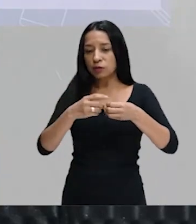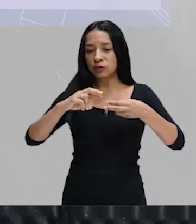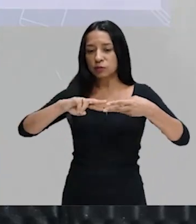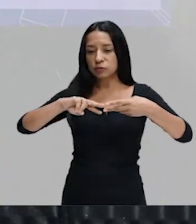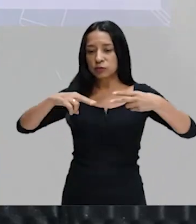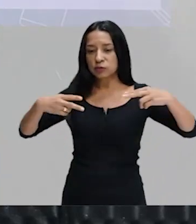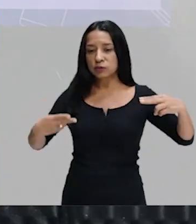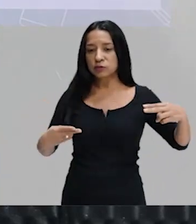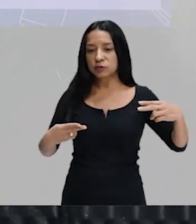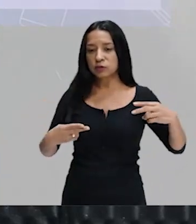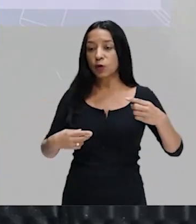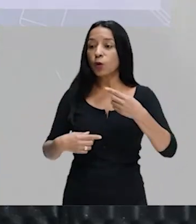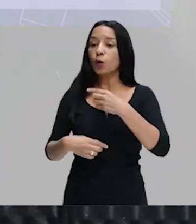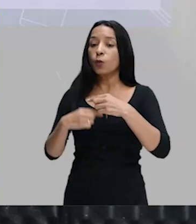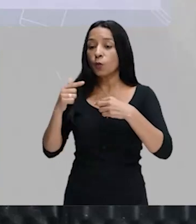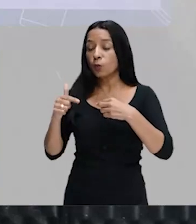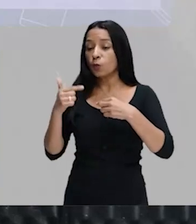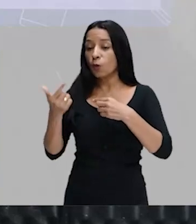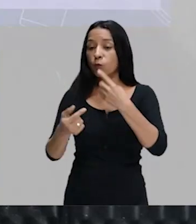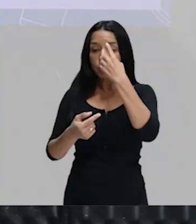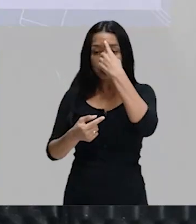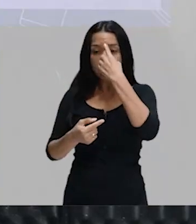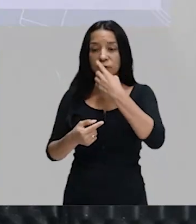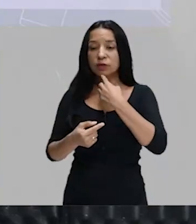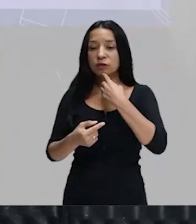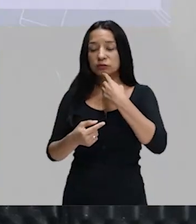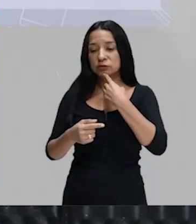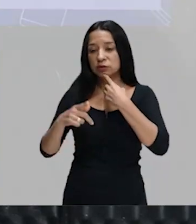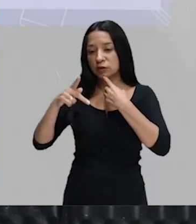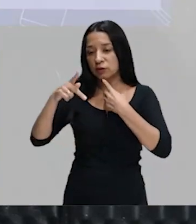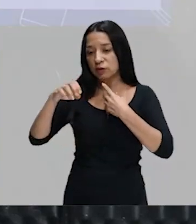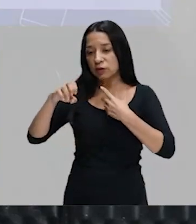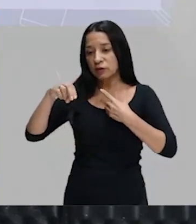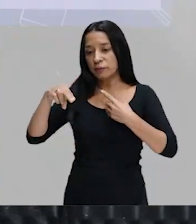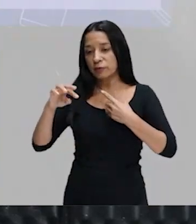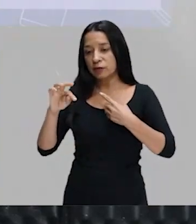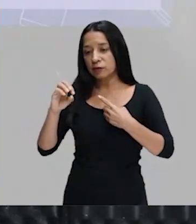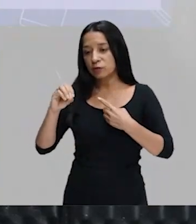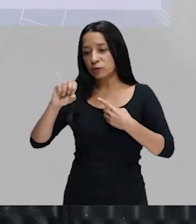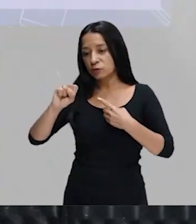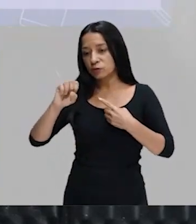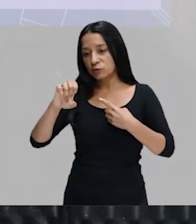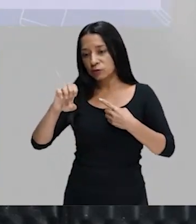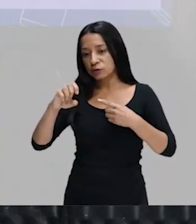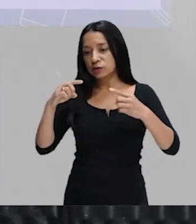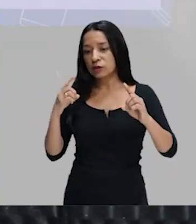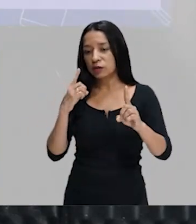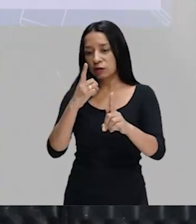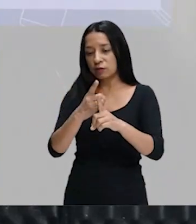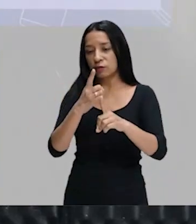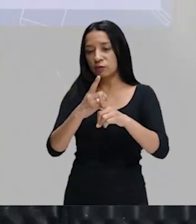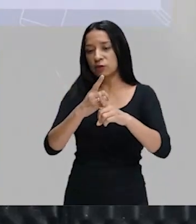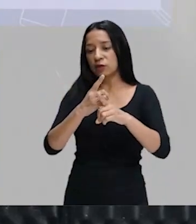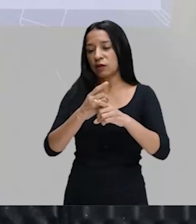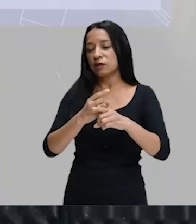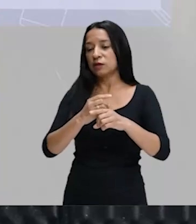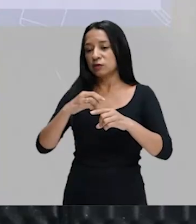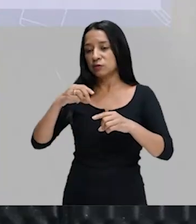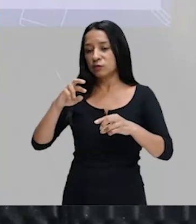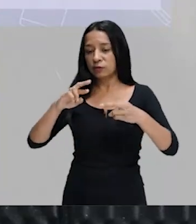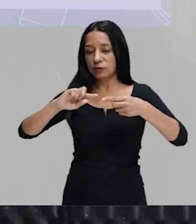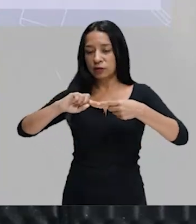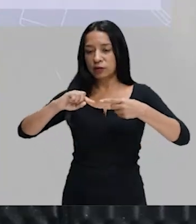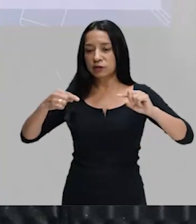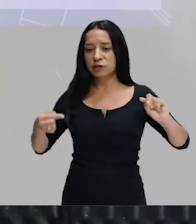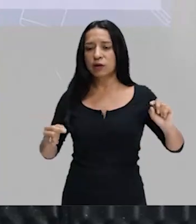E esse aqui, ó, é a pentose encontrada na molécula de RNA. O que vocês podem perceber